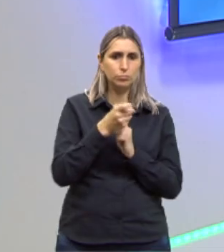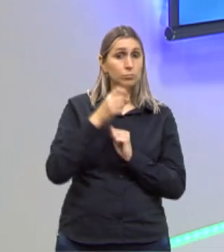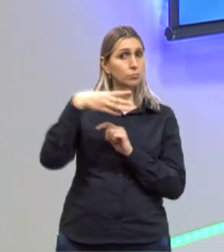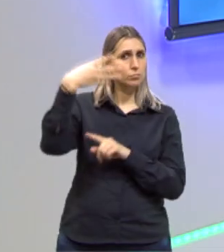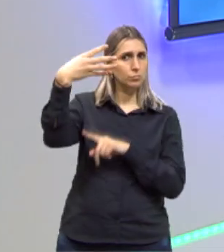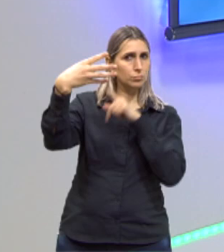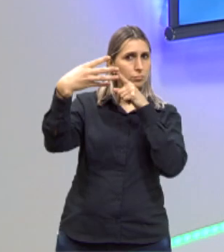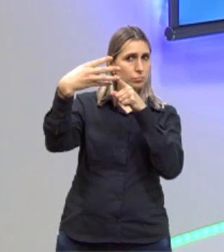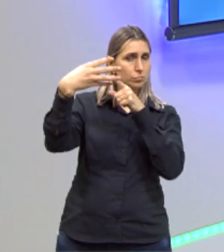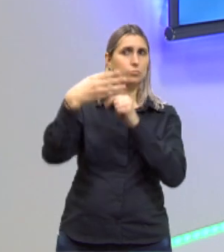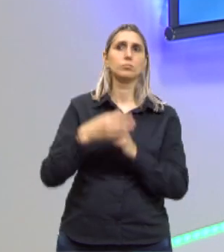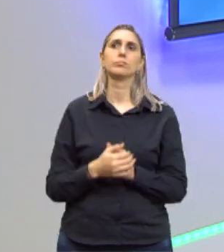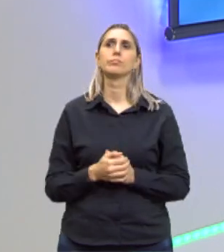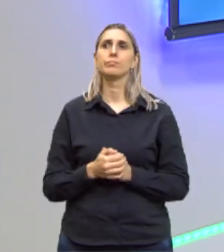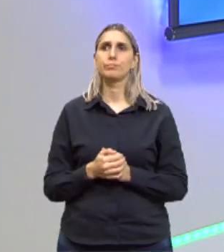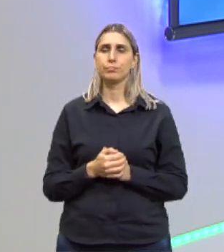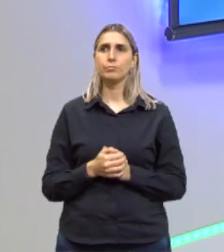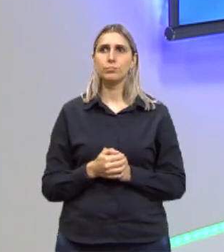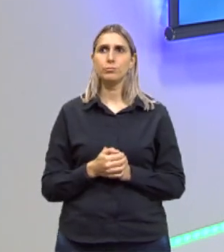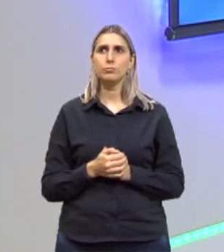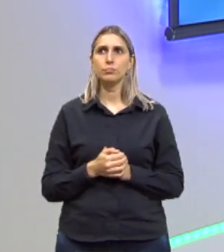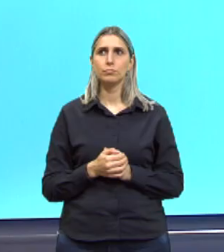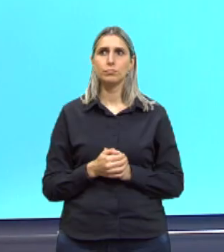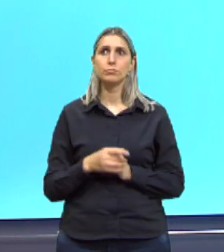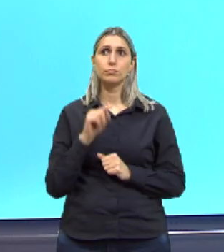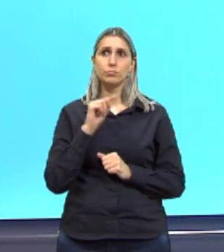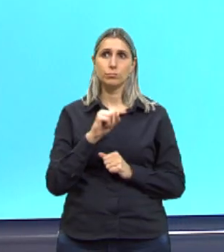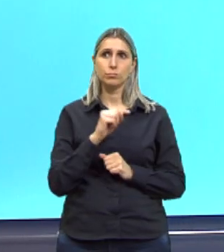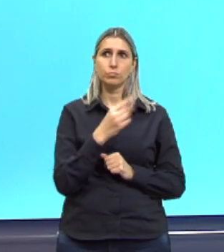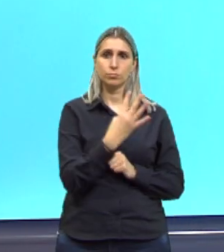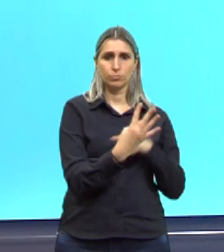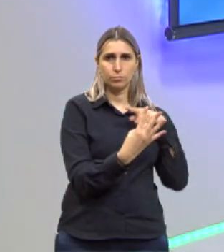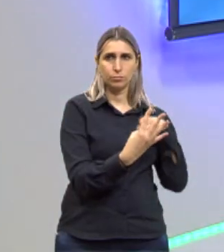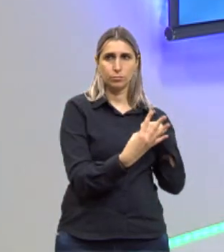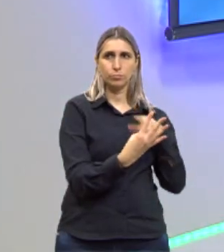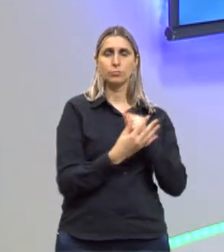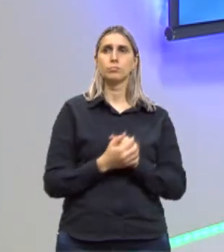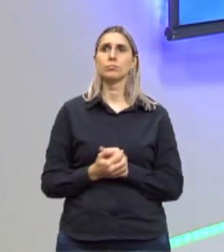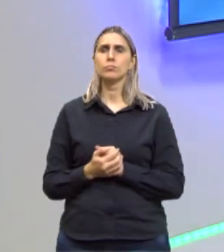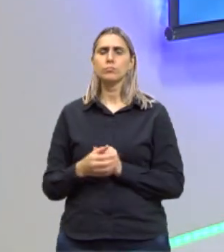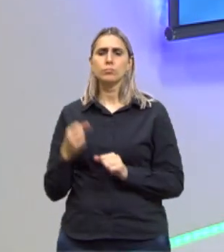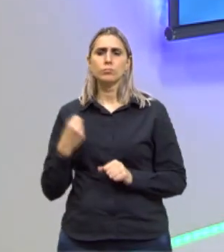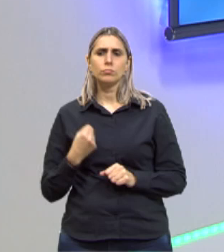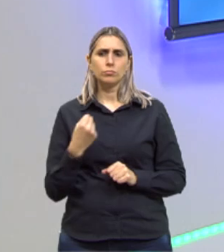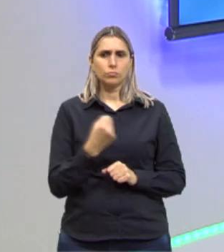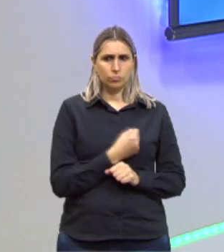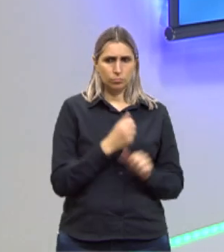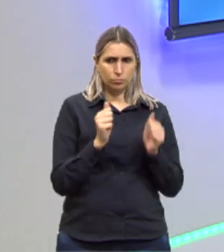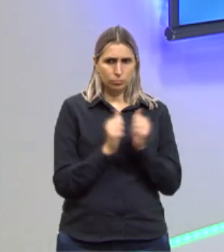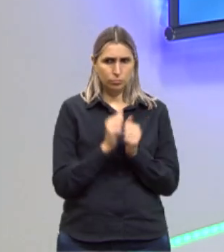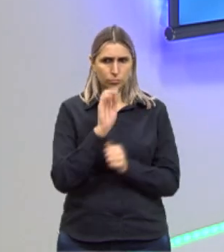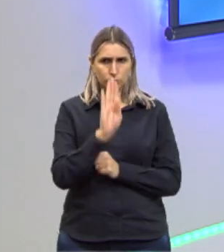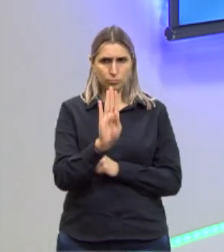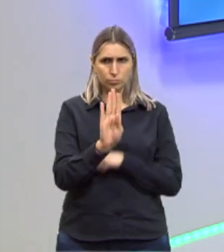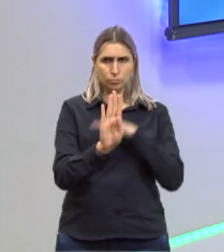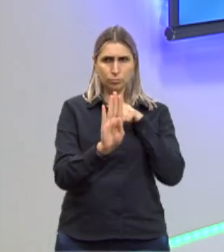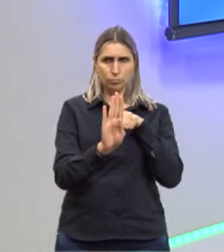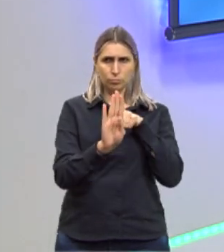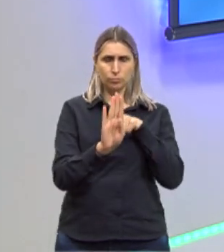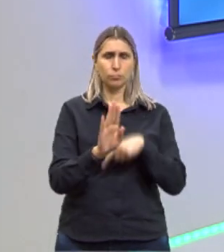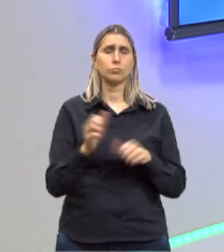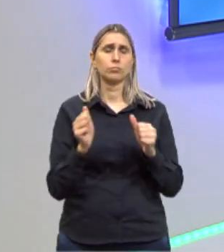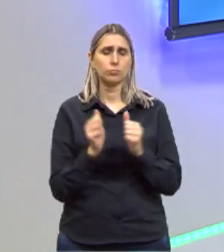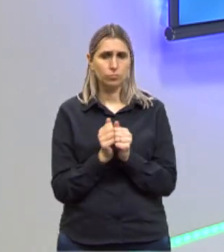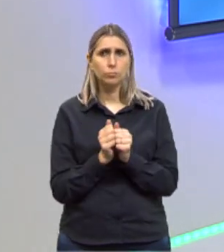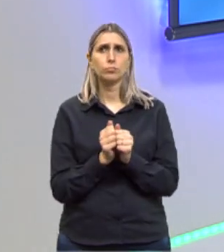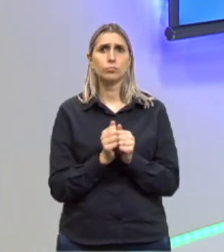na quarta potência. Então, ele é o 4. Quem é o coeficiente b? Aquele